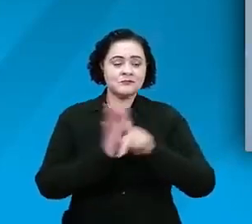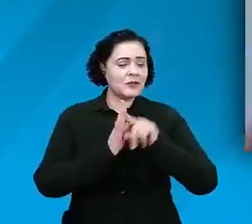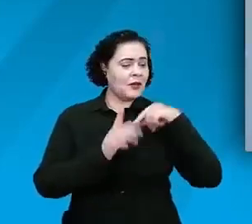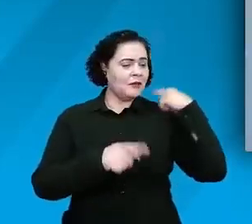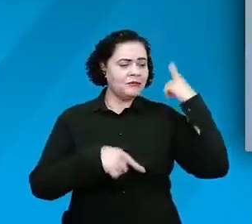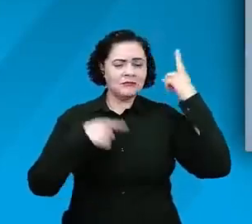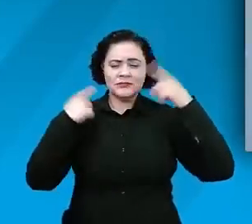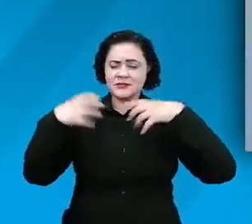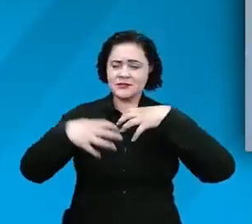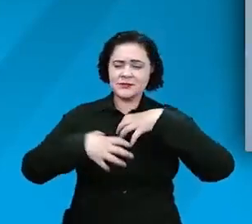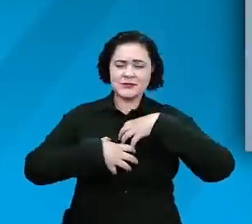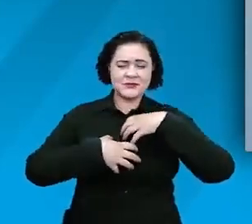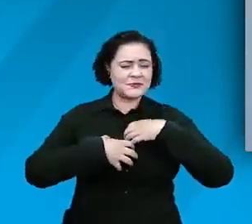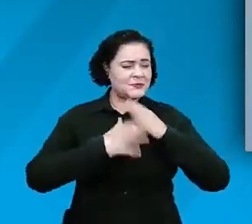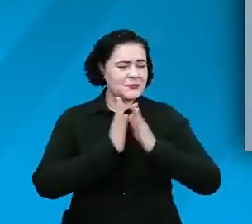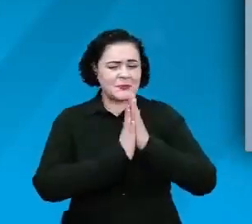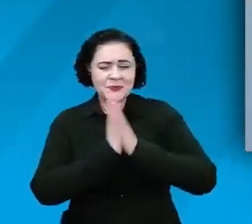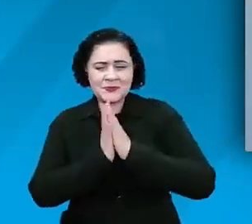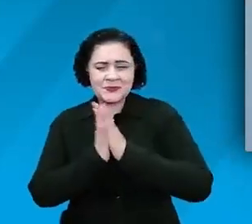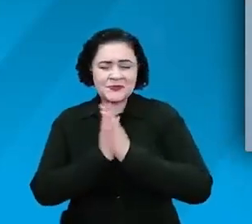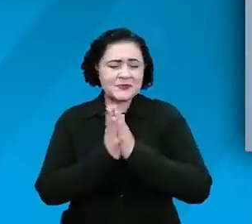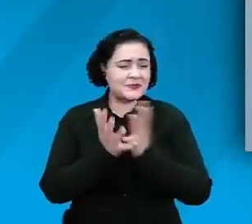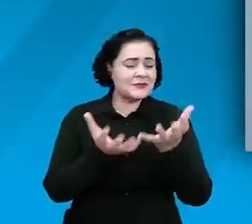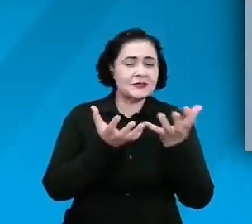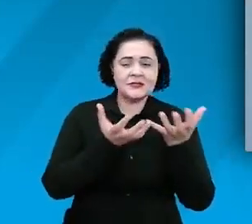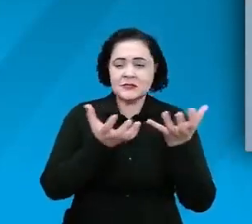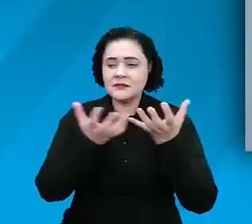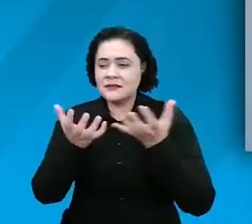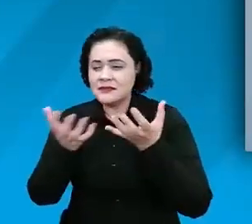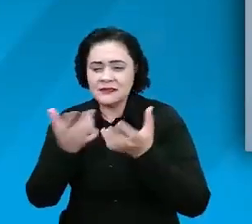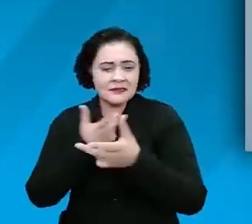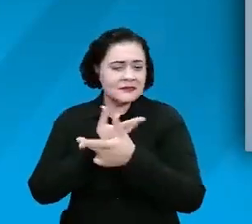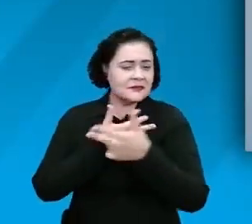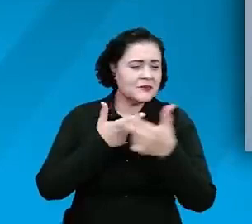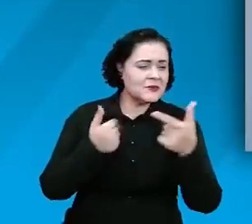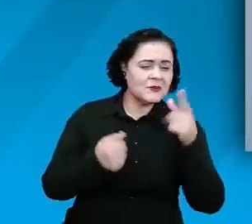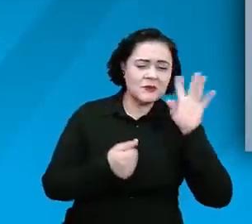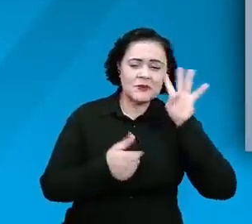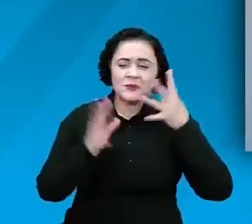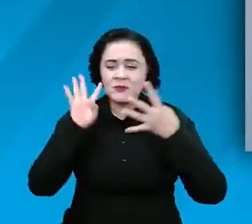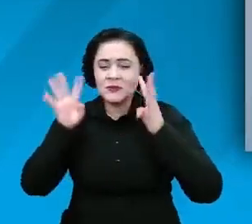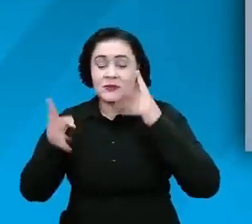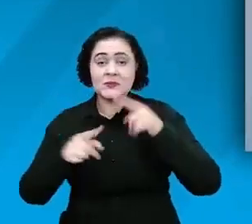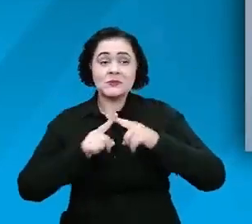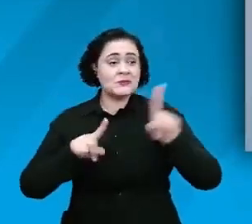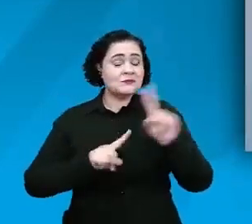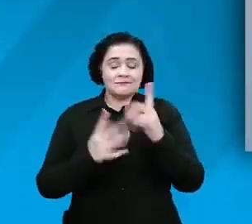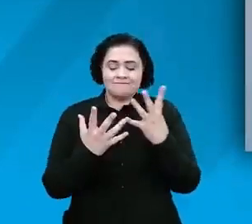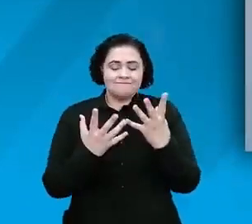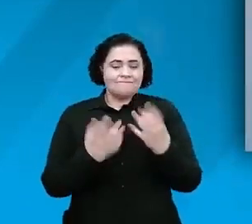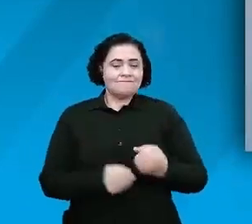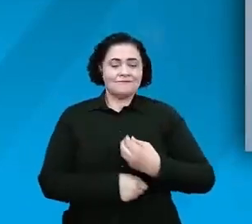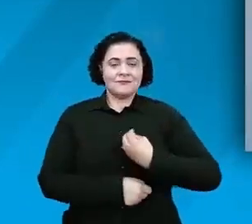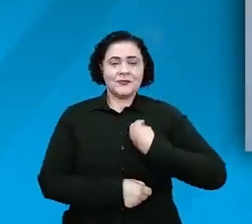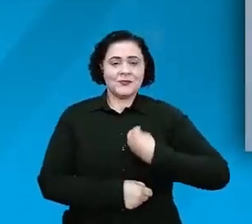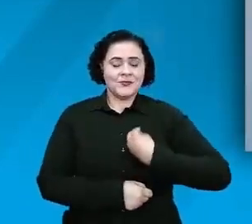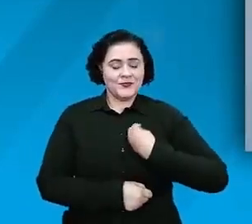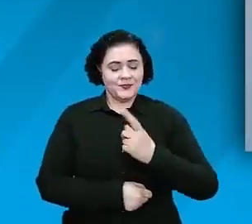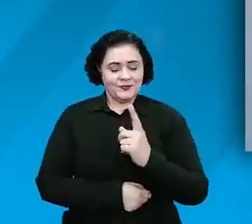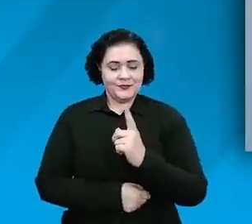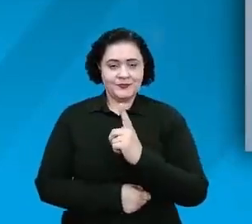sua loucura e da tentativa de matar a sede com água salgada, inaceitam as existências